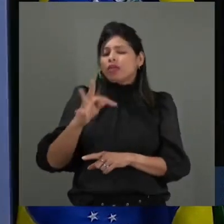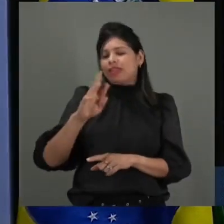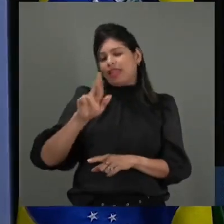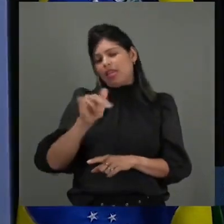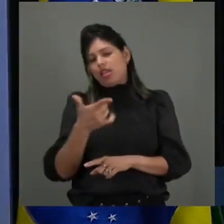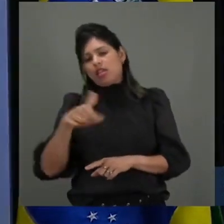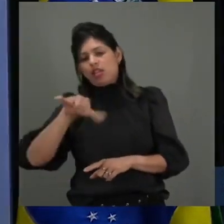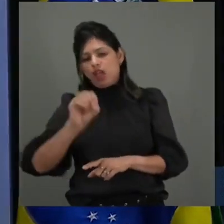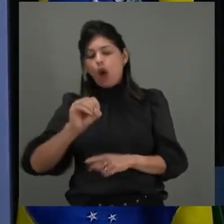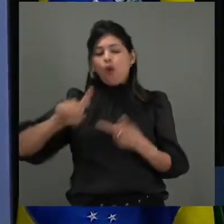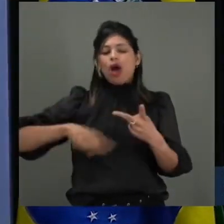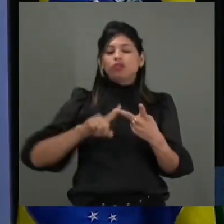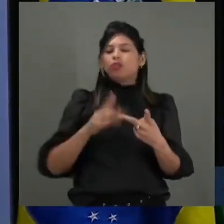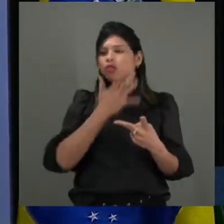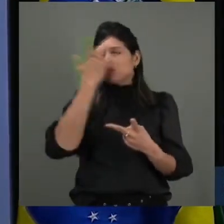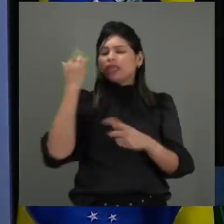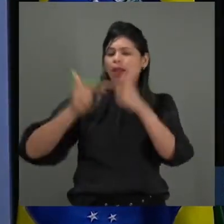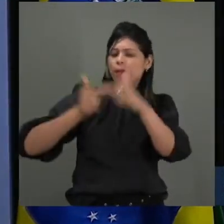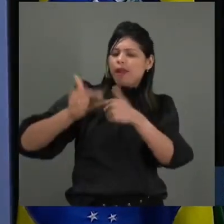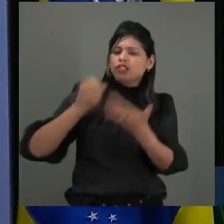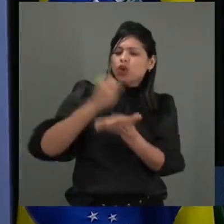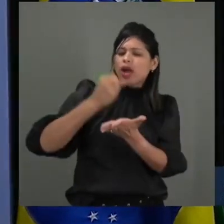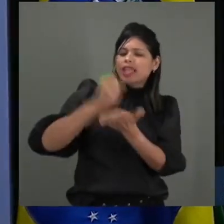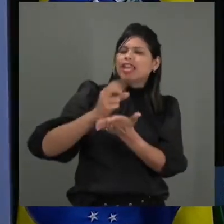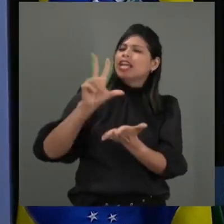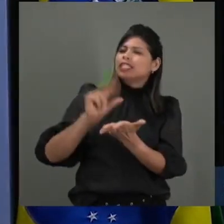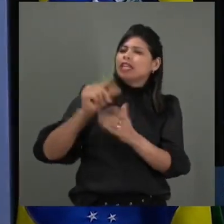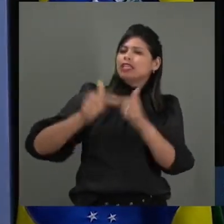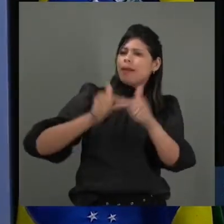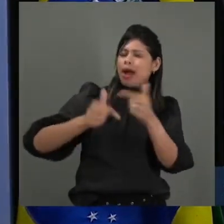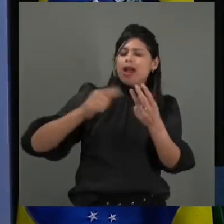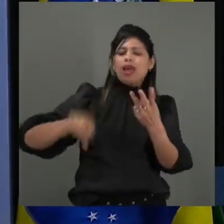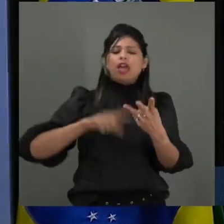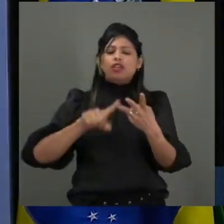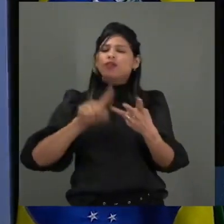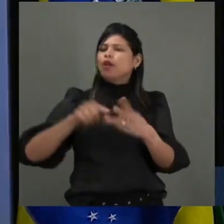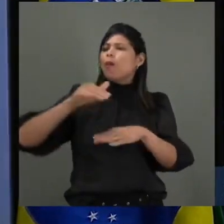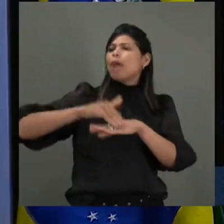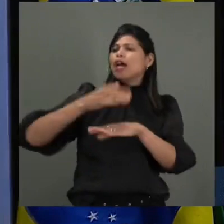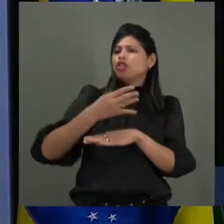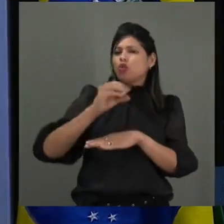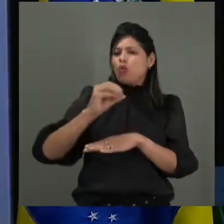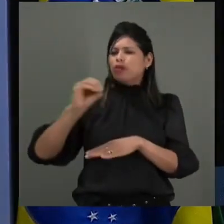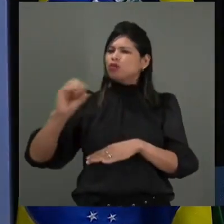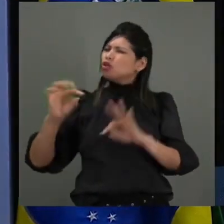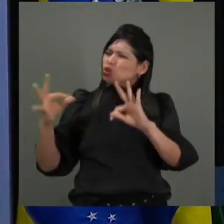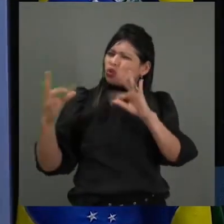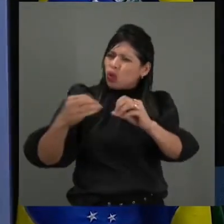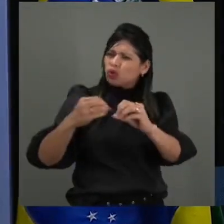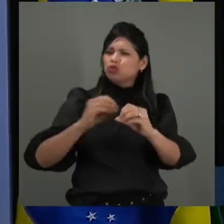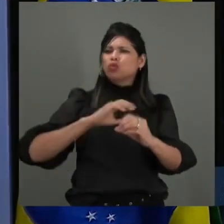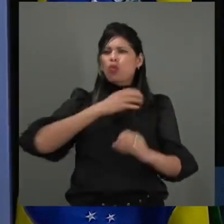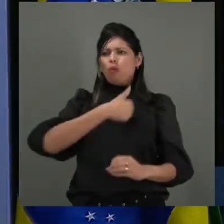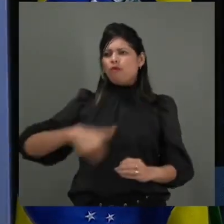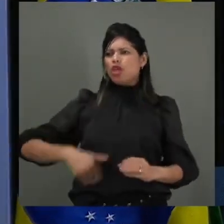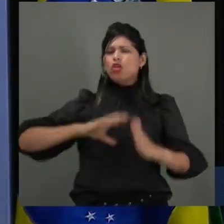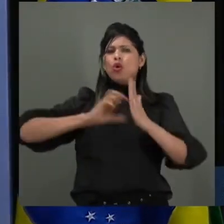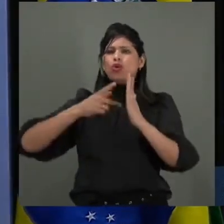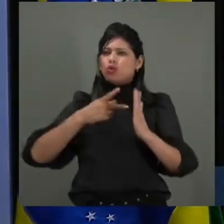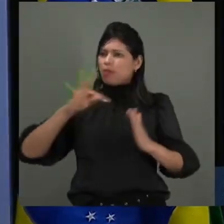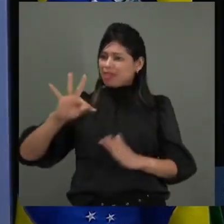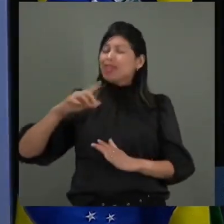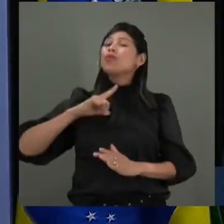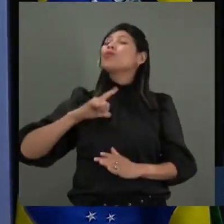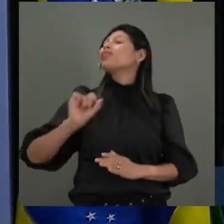trabalhadores com carteira assinada, 400 mil títulos de propriedade concedida. Mais que todos os governos do PT juntos, o Brasil, senador